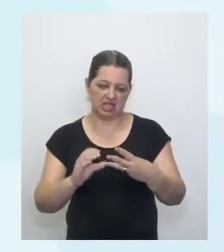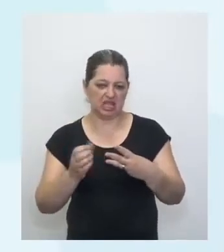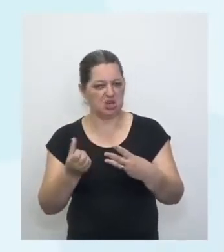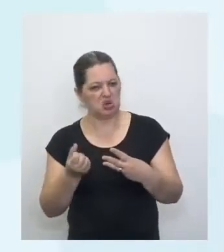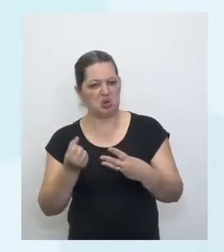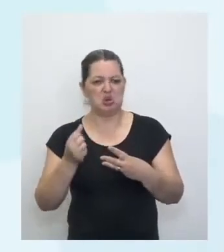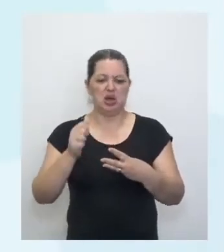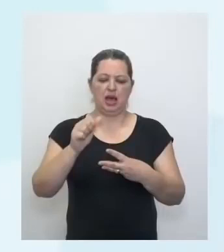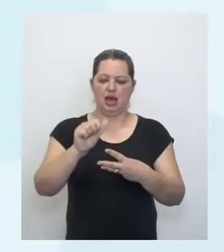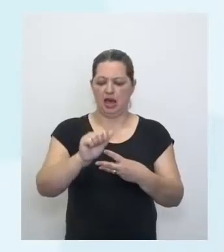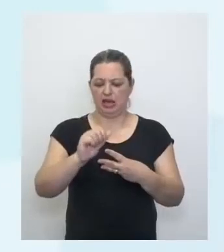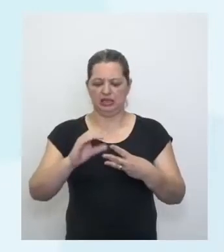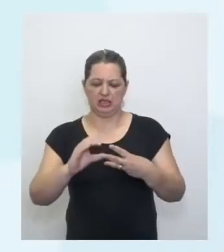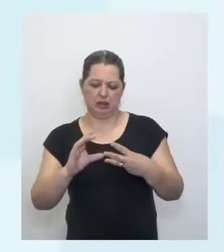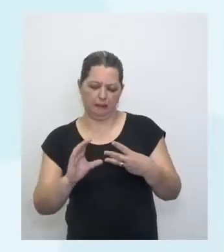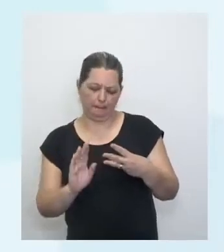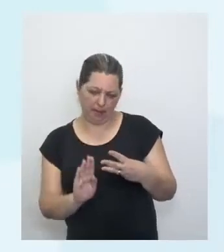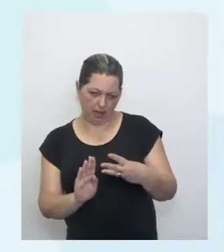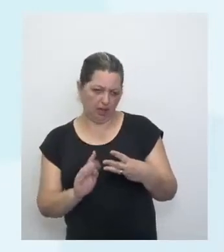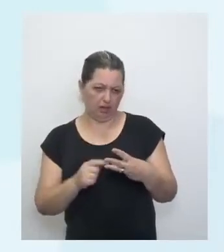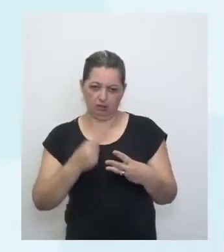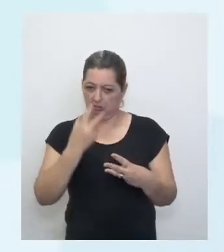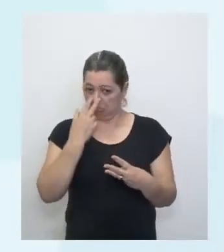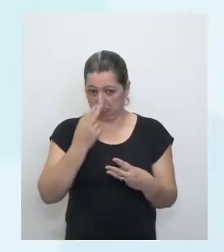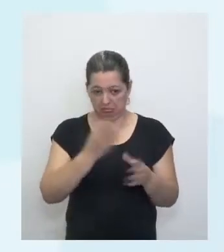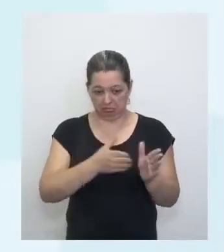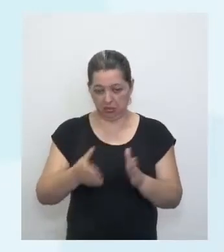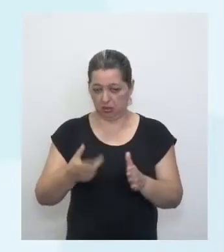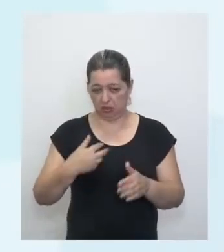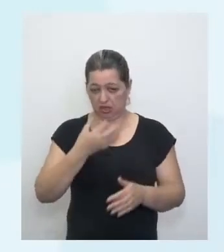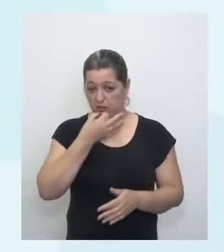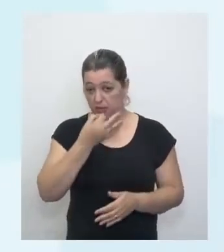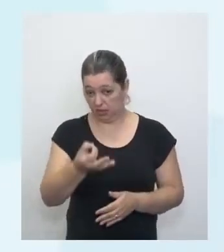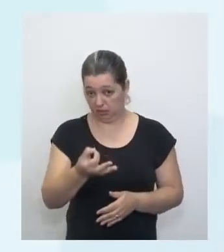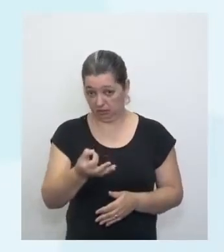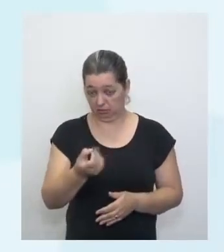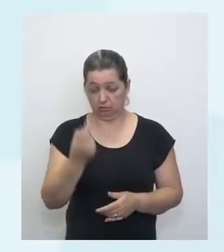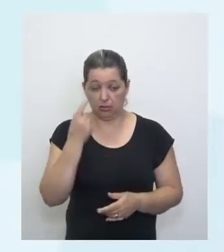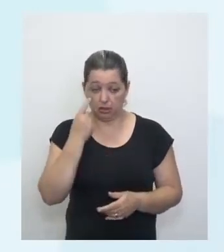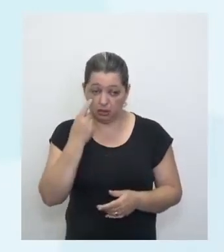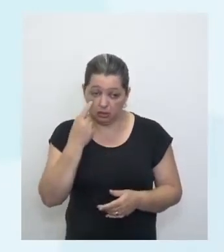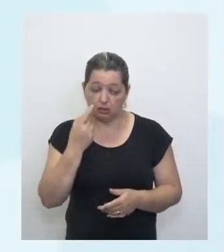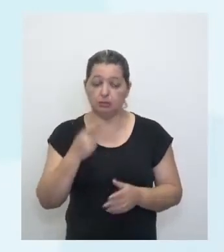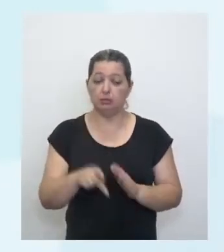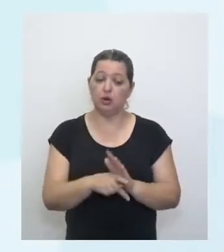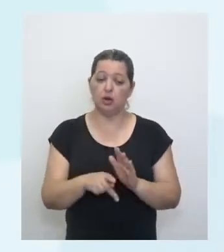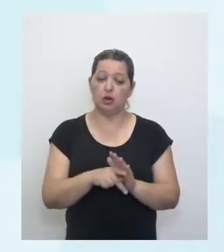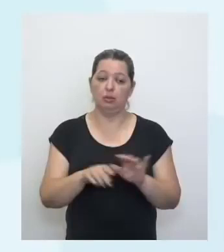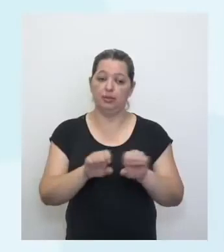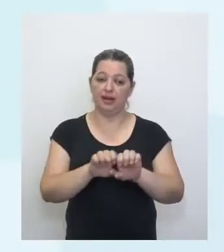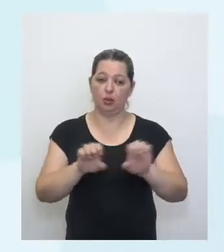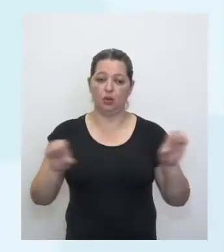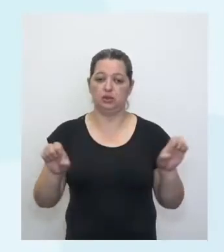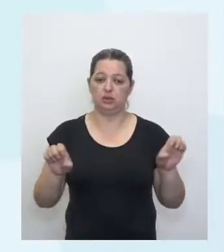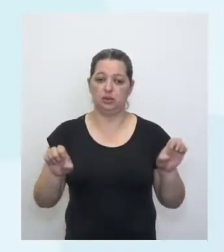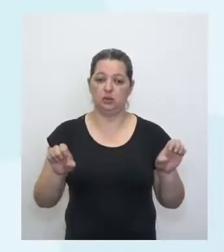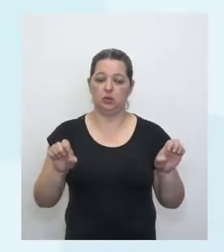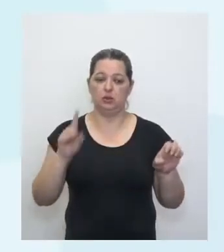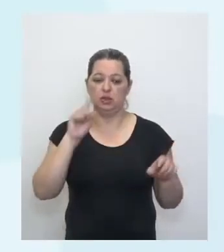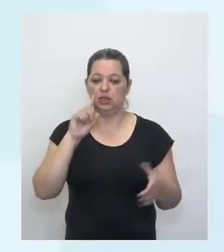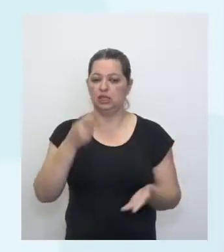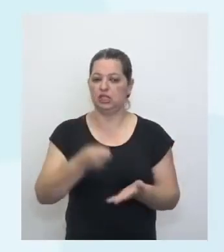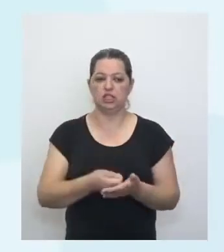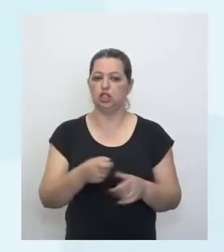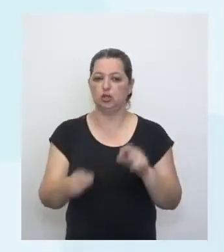BCA, na ordem que você achar que é o correto. Tudo bem? Então, dessa vez, a gente está olhando a equação e está decidindo qual é